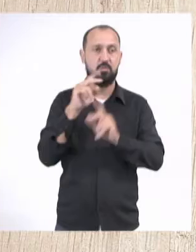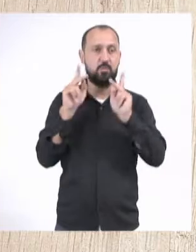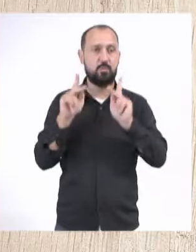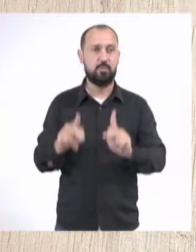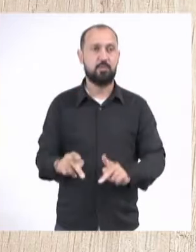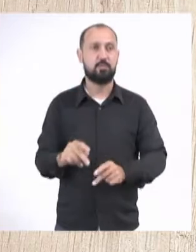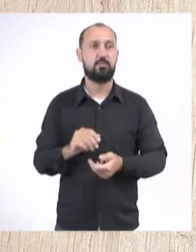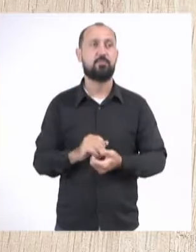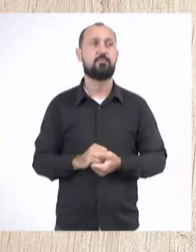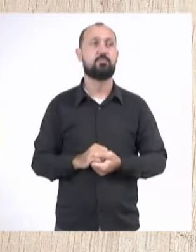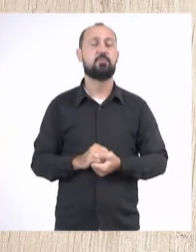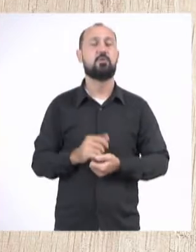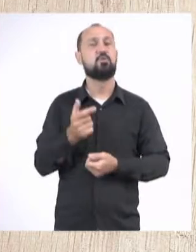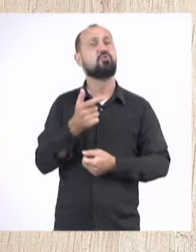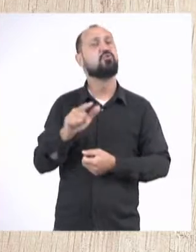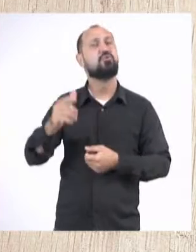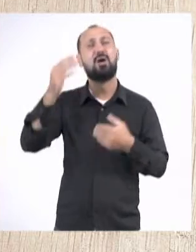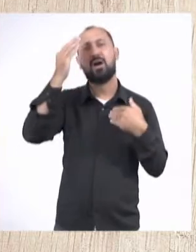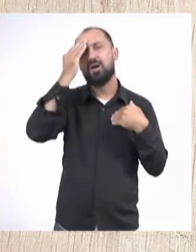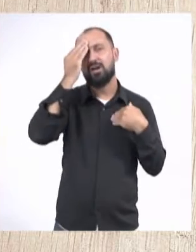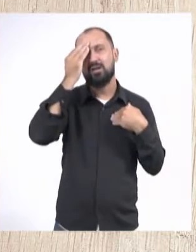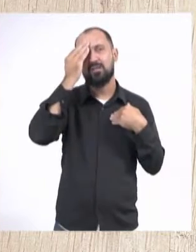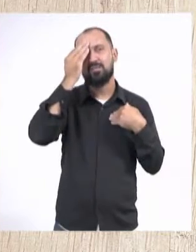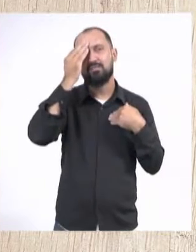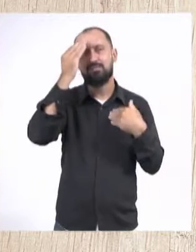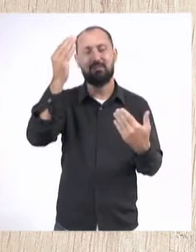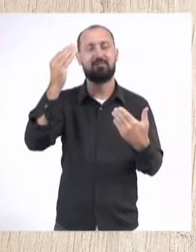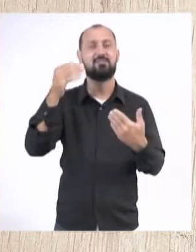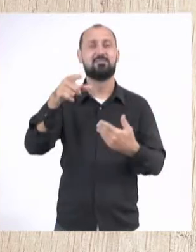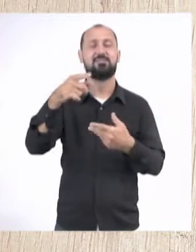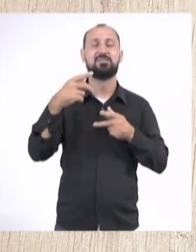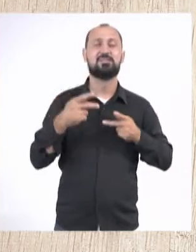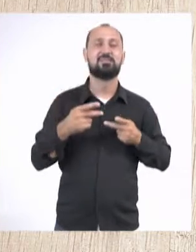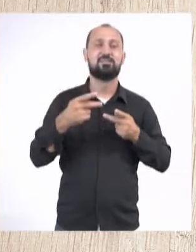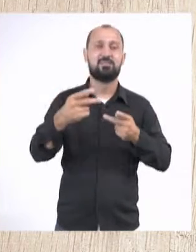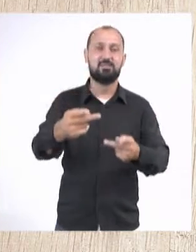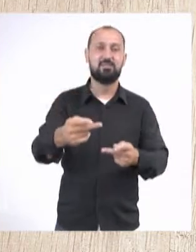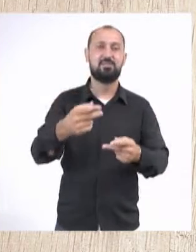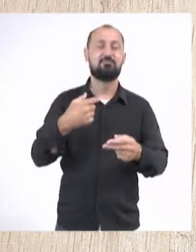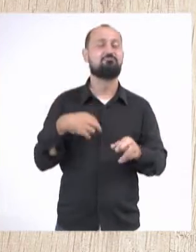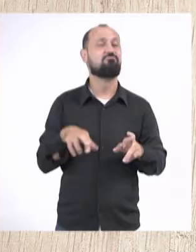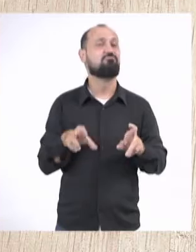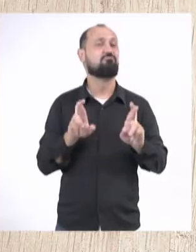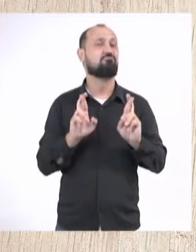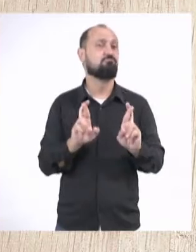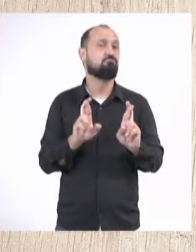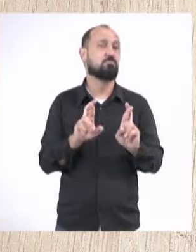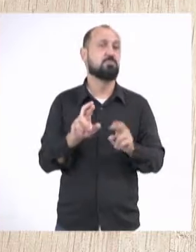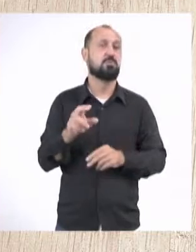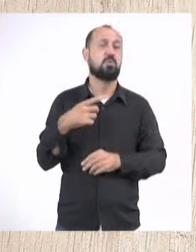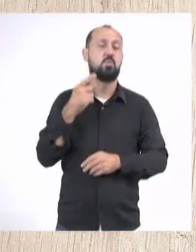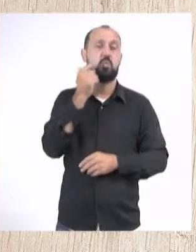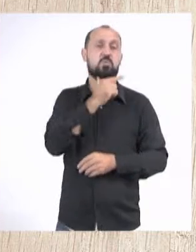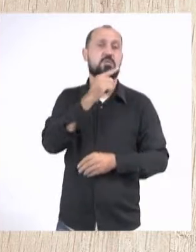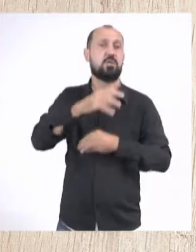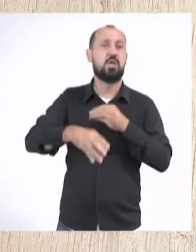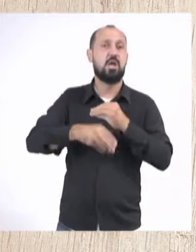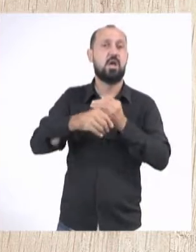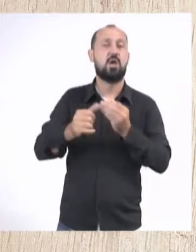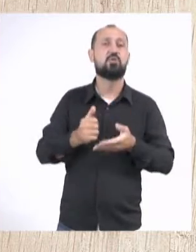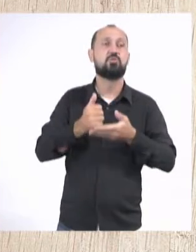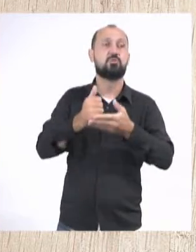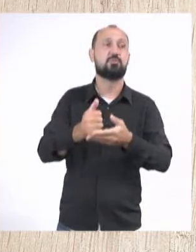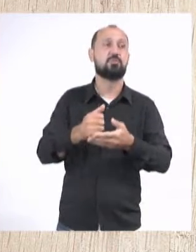Popular. Mais uma vez, eu agradeço o convite, espero que eu tenha contribuído, que eu